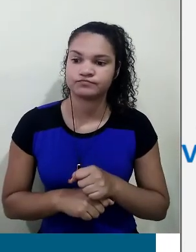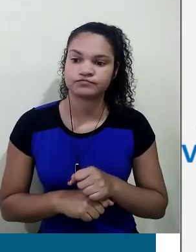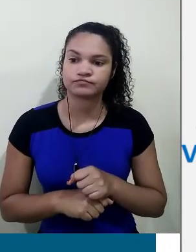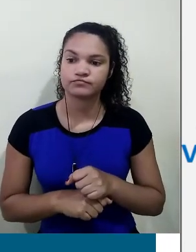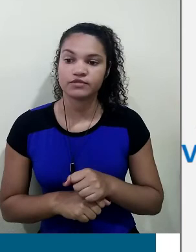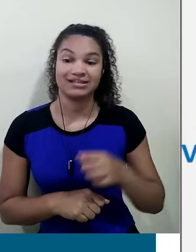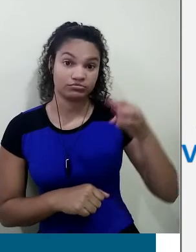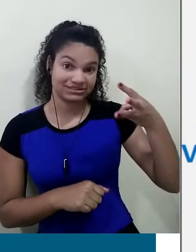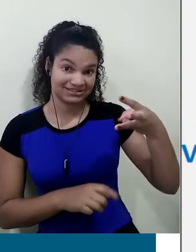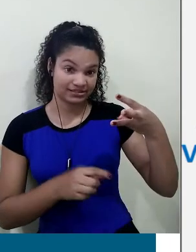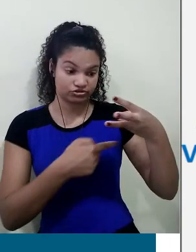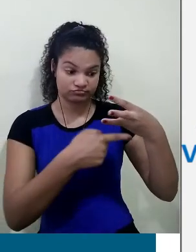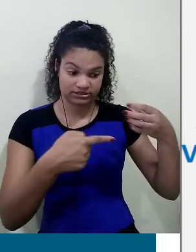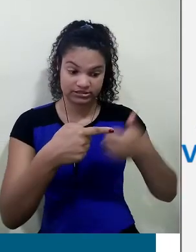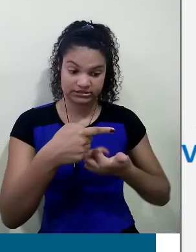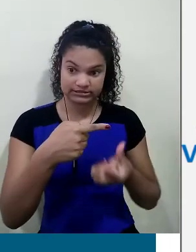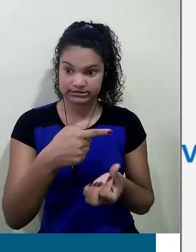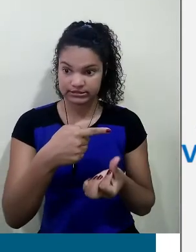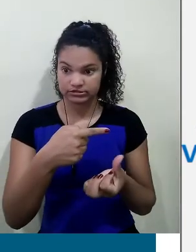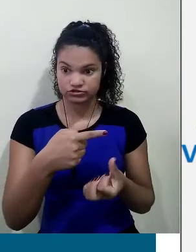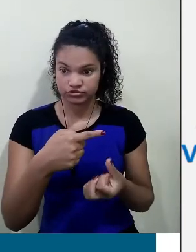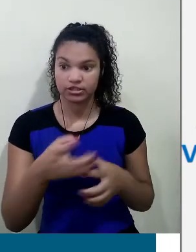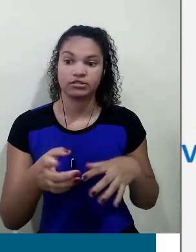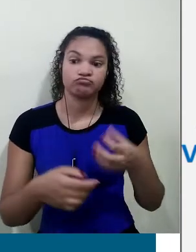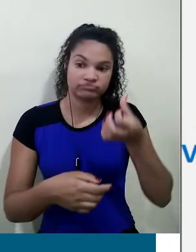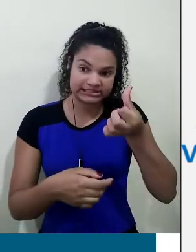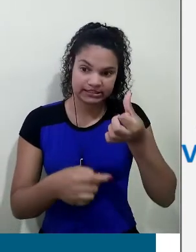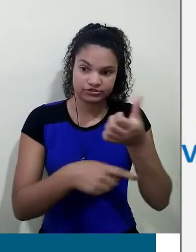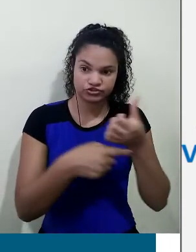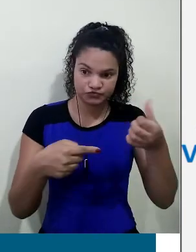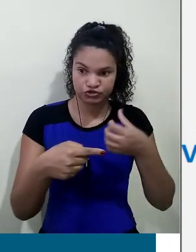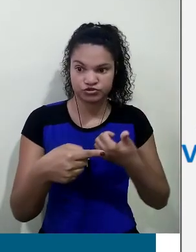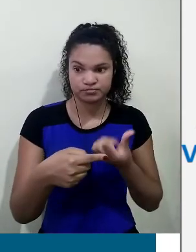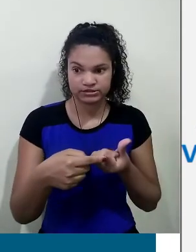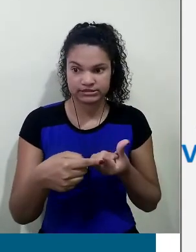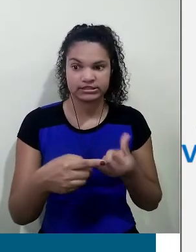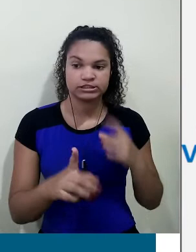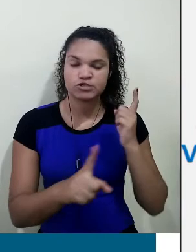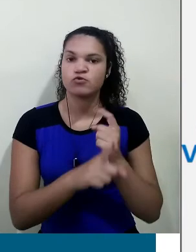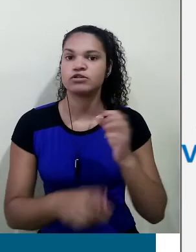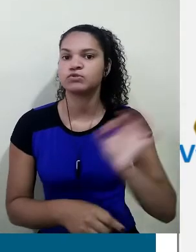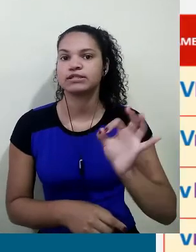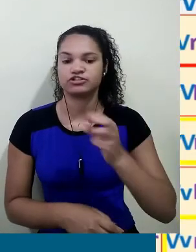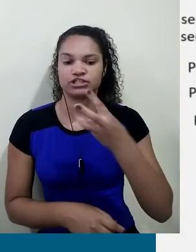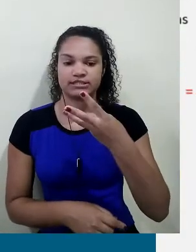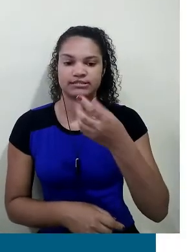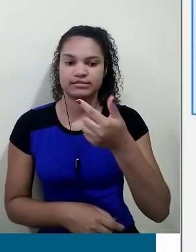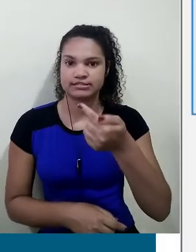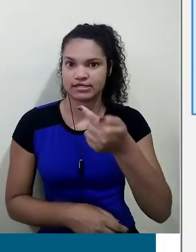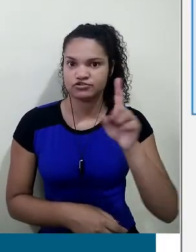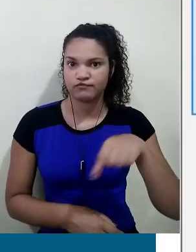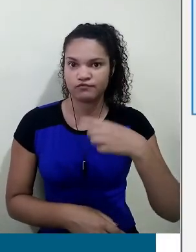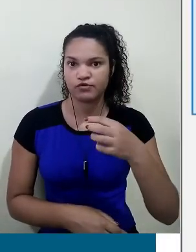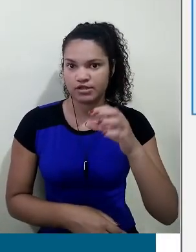casos em 16 casos possíveis. Obtemos 37,5%. O outro caso